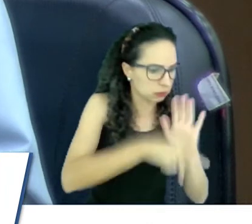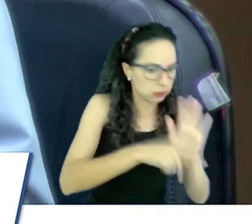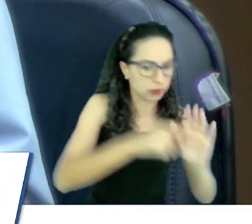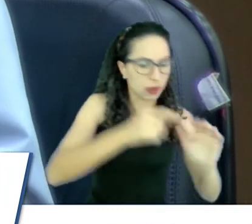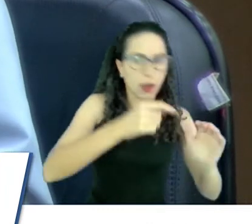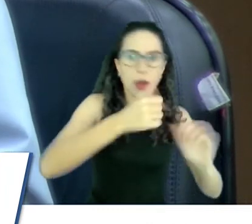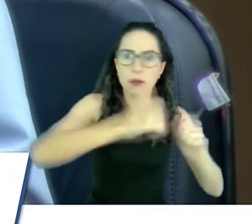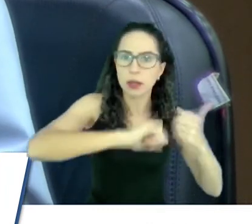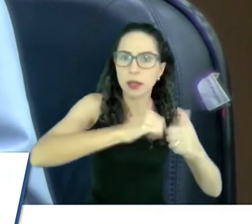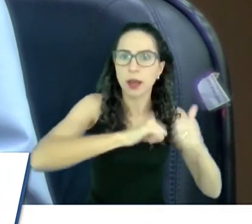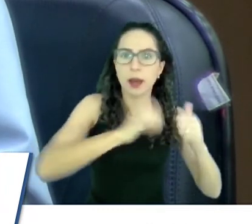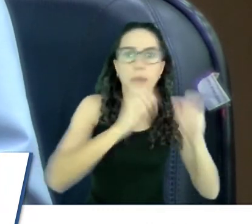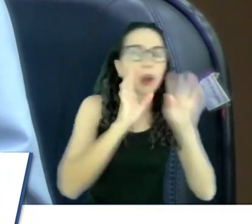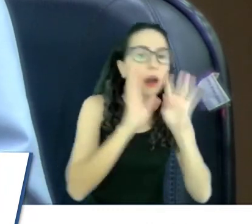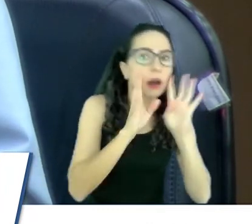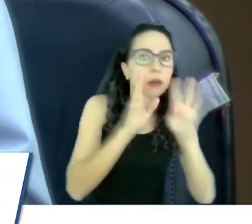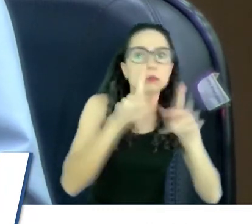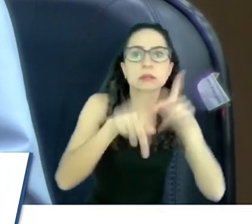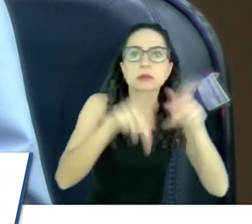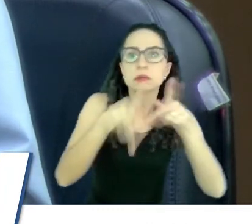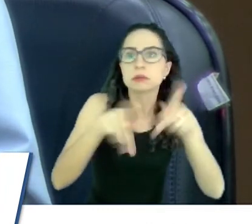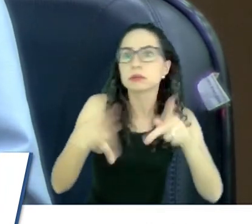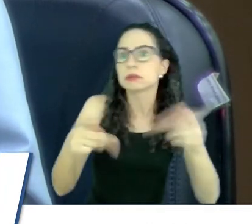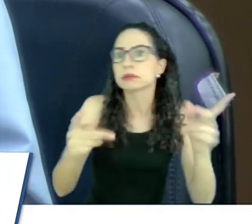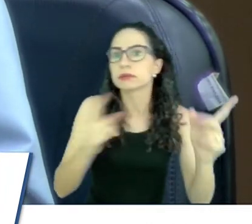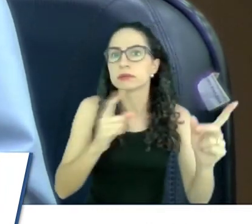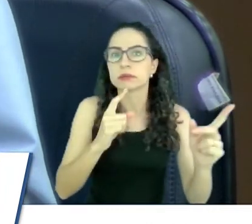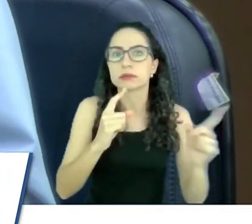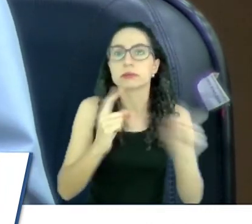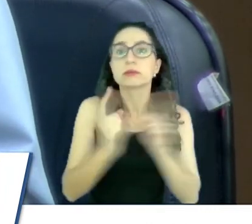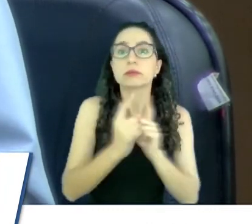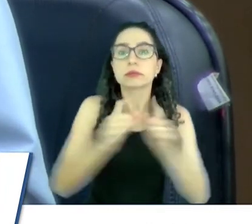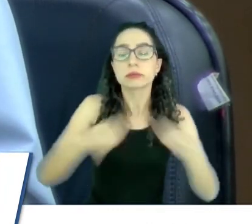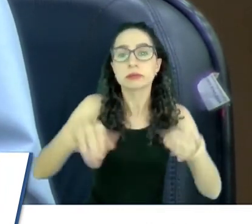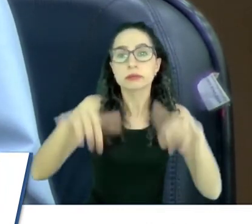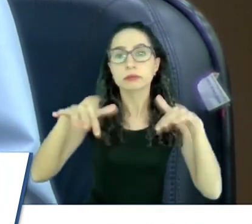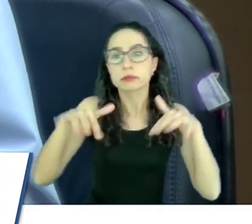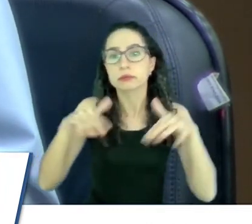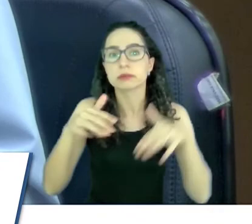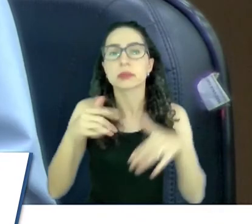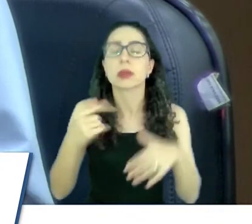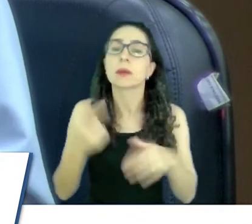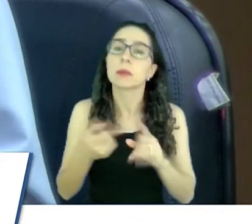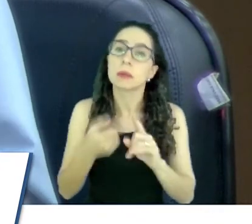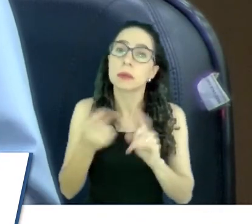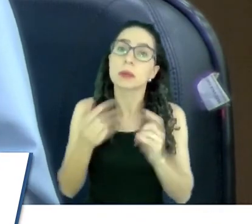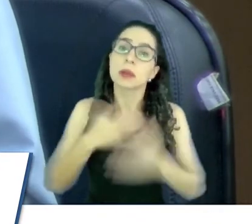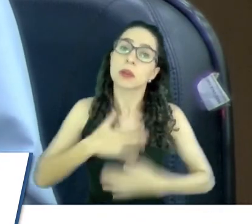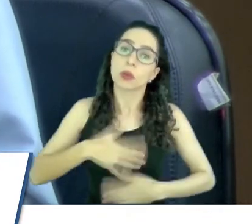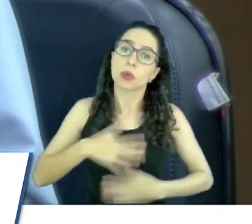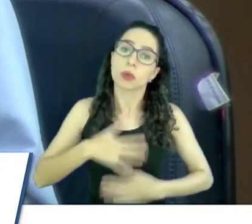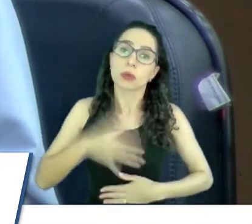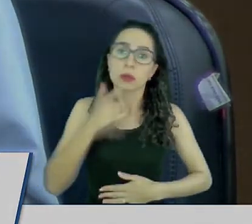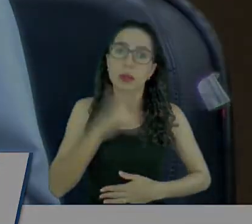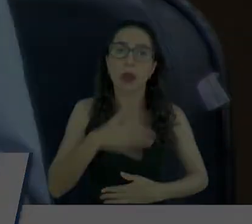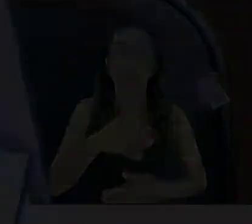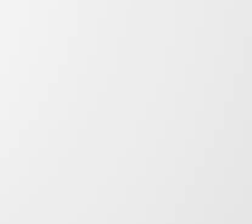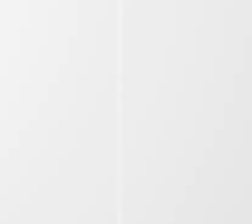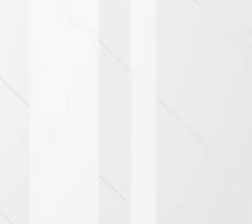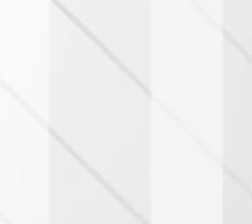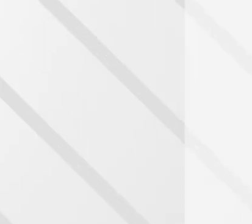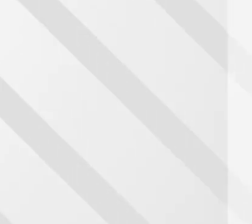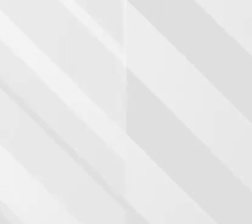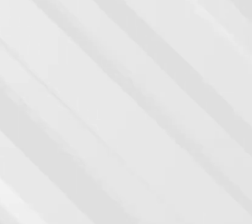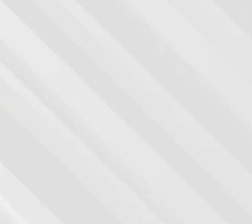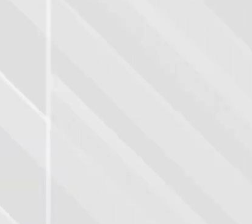ouvir a população quando necessário, através de audiência pública. Pelo menos a gente estaria tranquilo. E ficasse o recesso somente para o mês de janeiro.